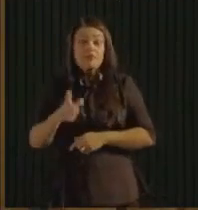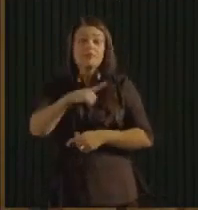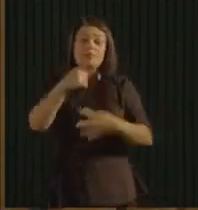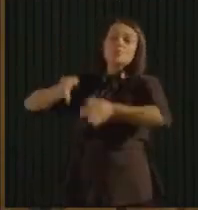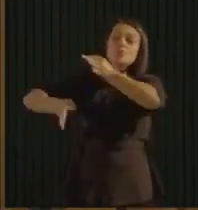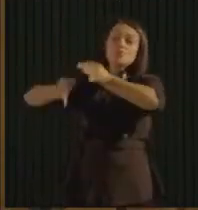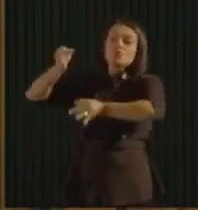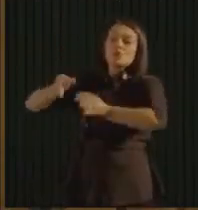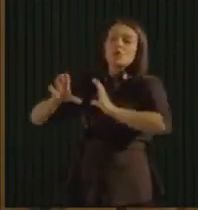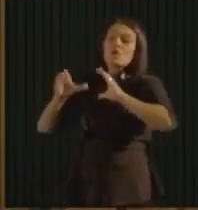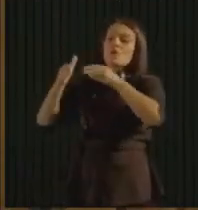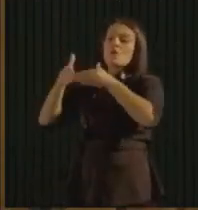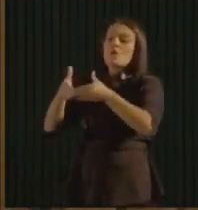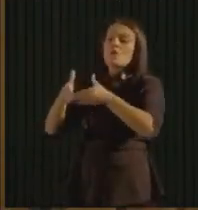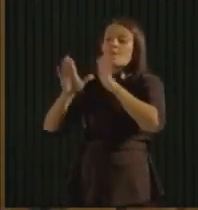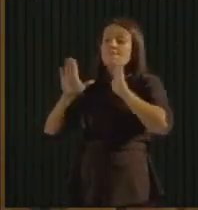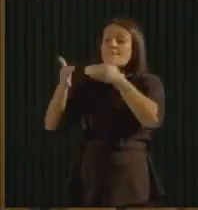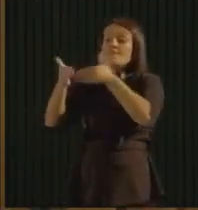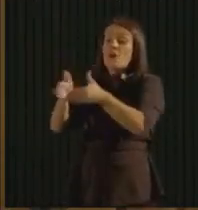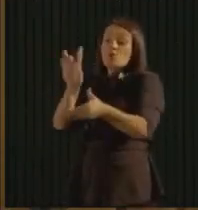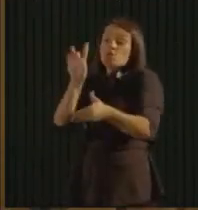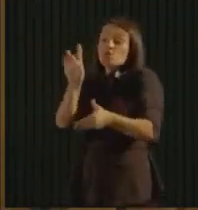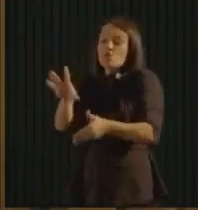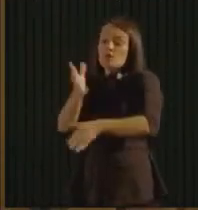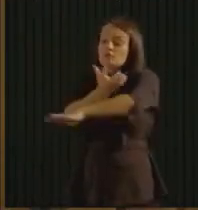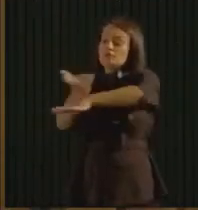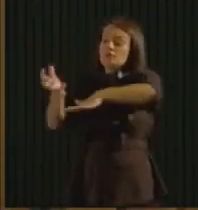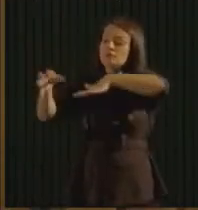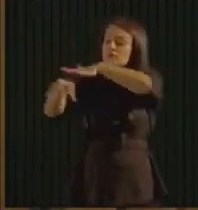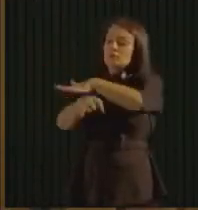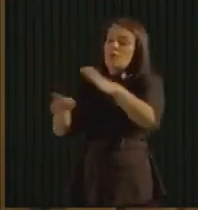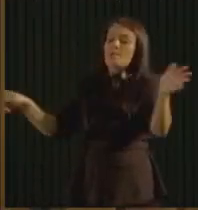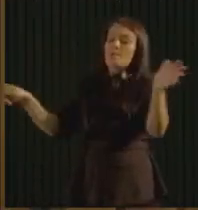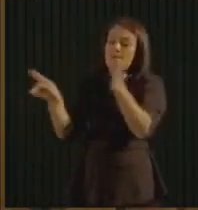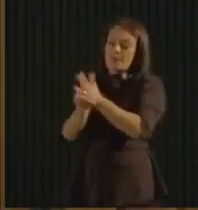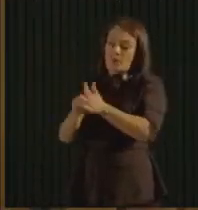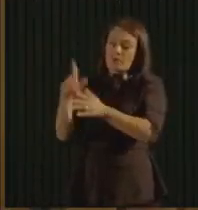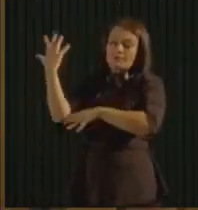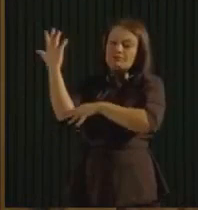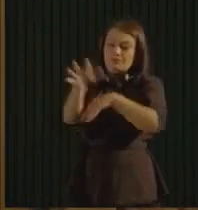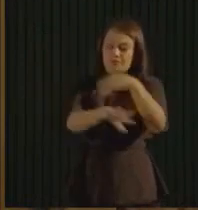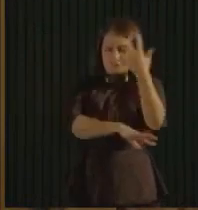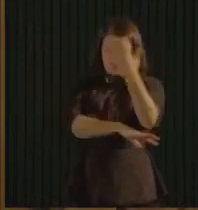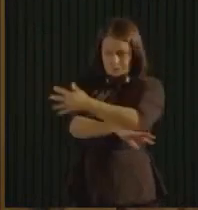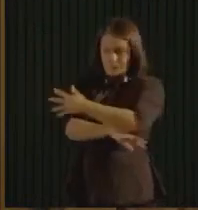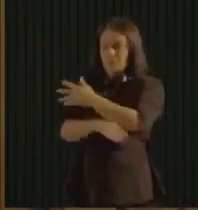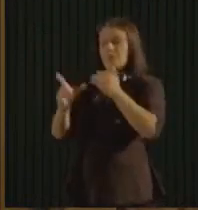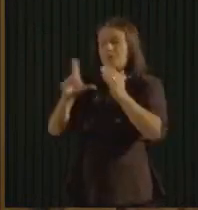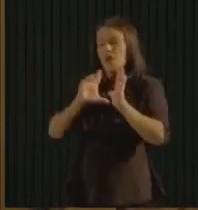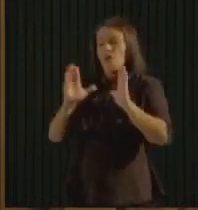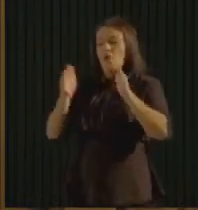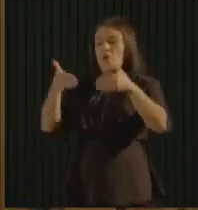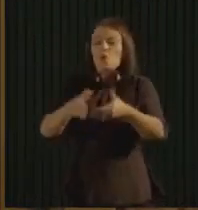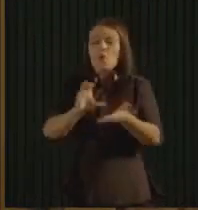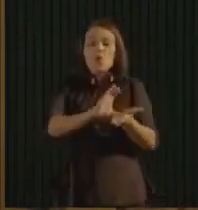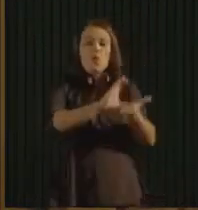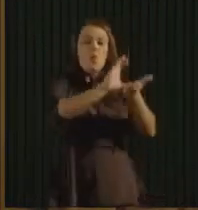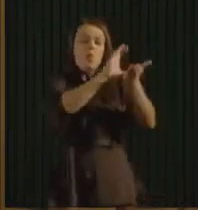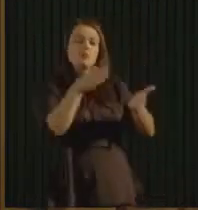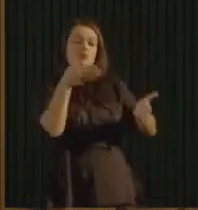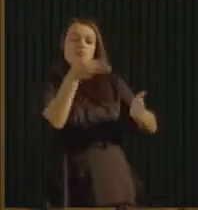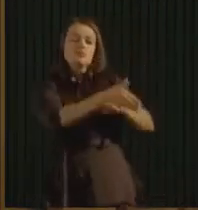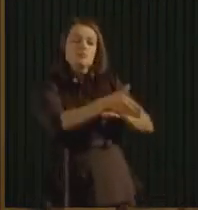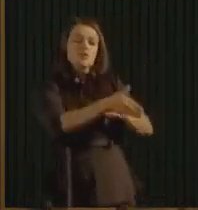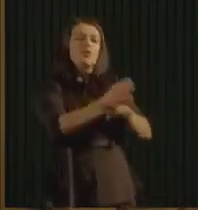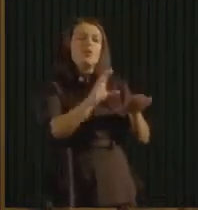tem um procurador-geral, que é o chefe do Ministério Público local, eles têm um conselho. E esse conselho criou um Grupo Nacional de Direitos